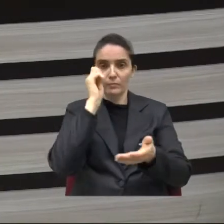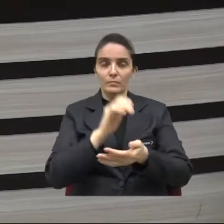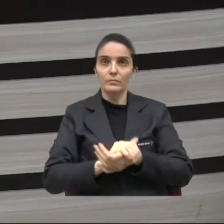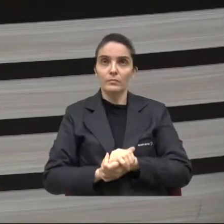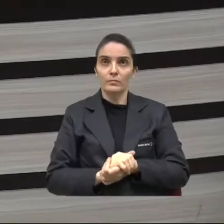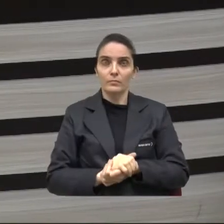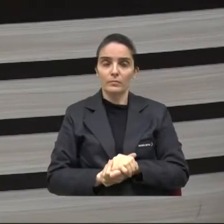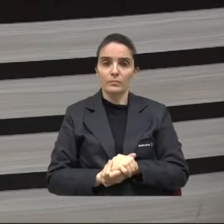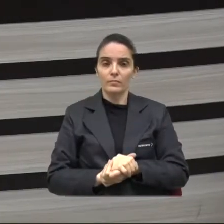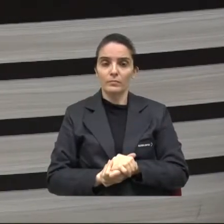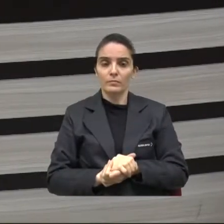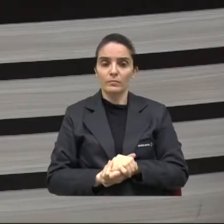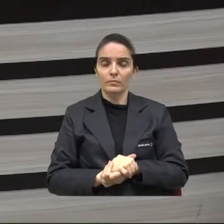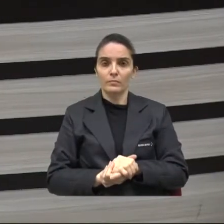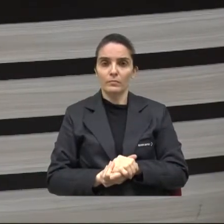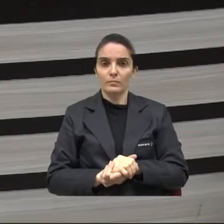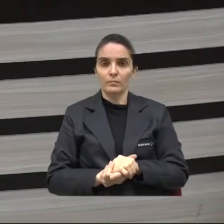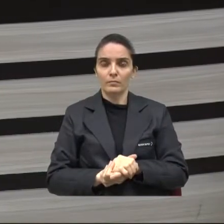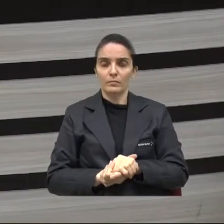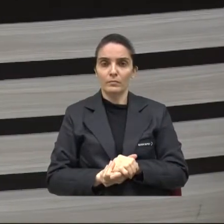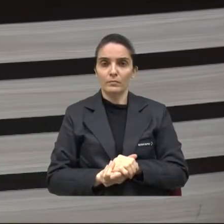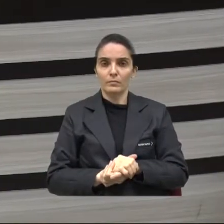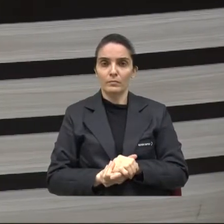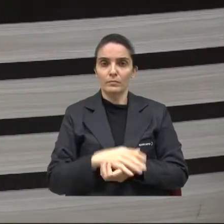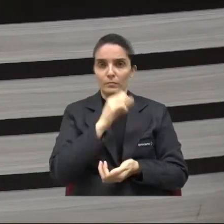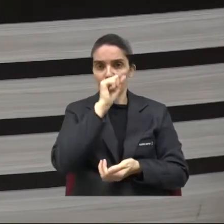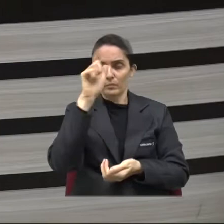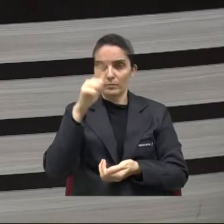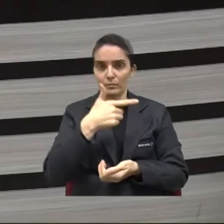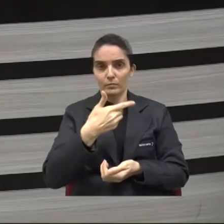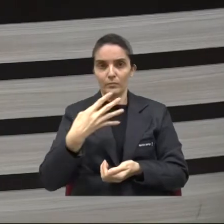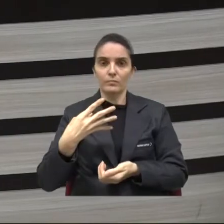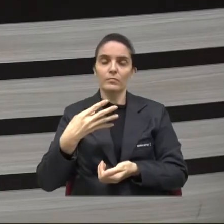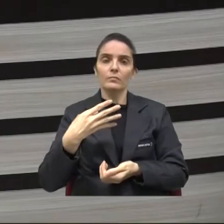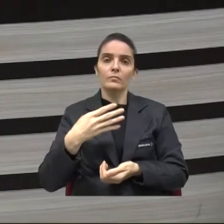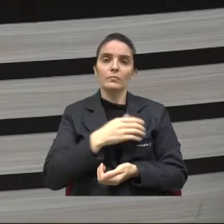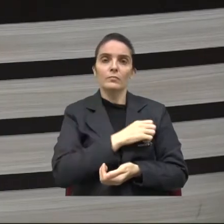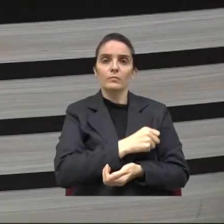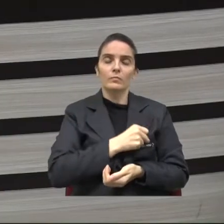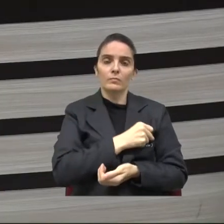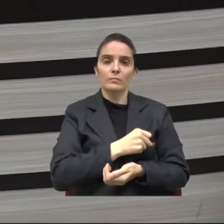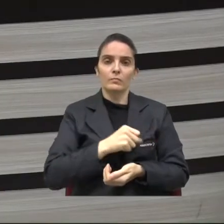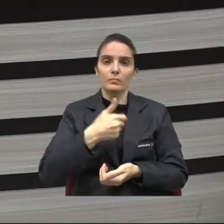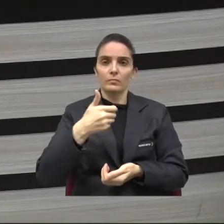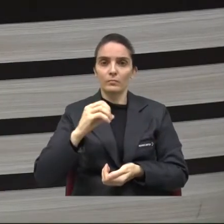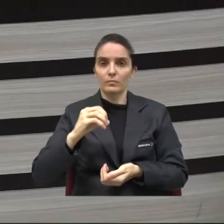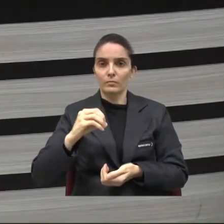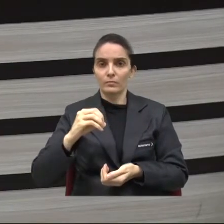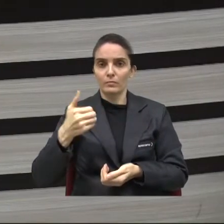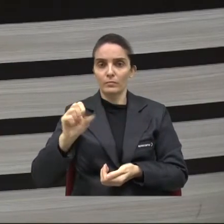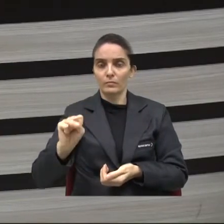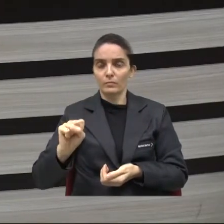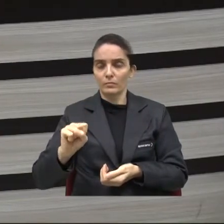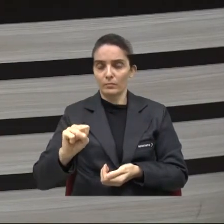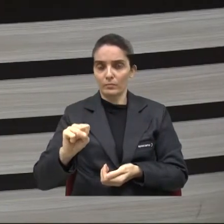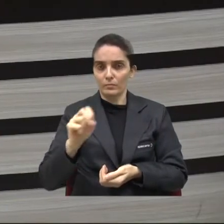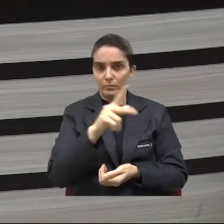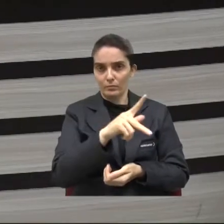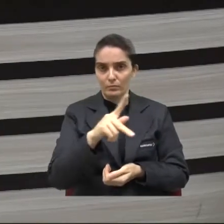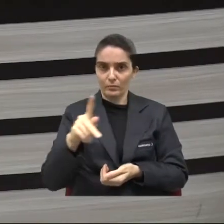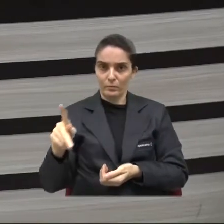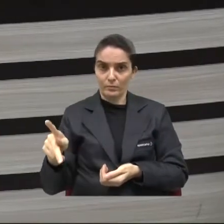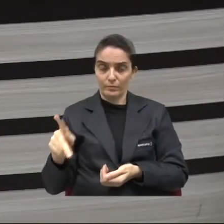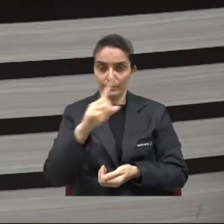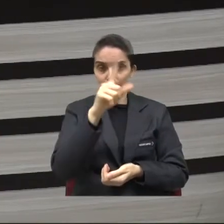A matéria a ser lida, senhor presidente. Pois não. Limeira, 24 de agosto de 2018. Excelentíssimo senhor José